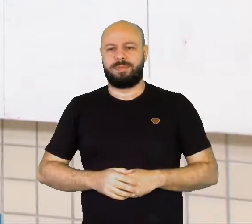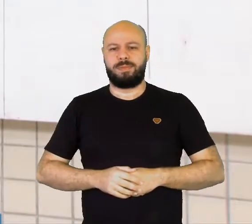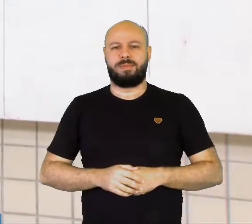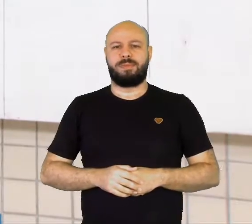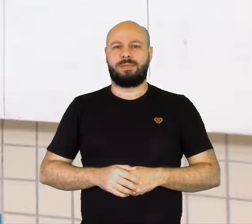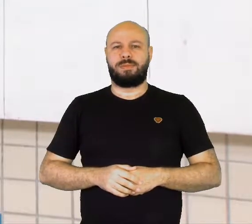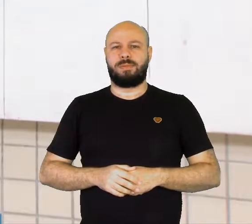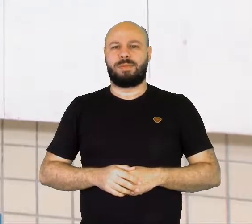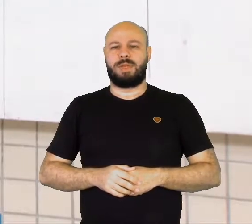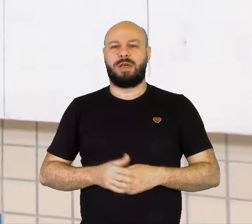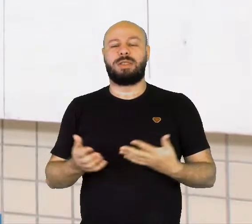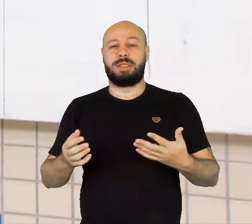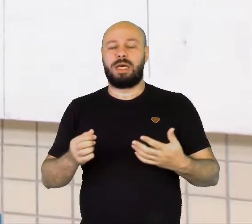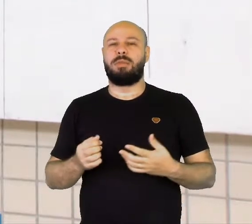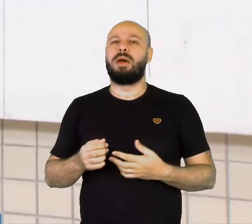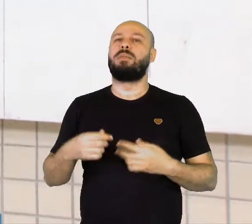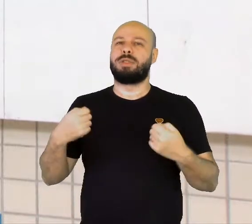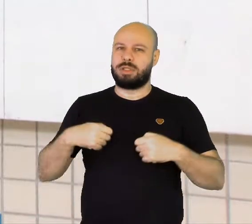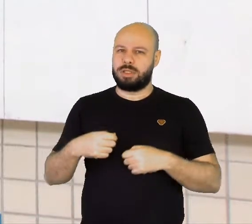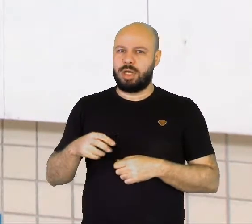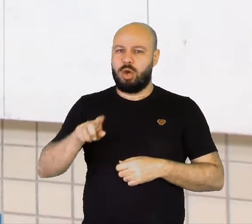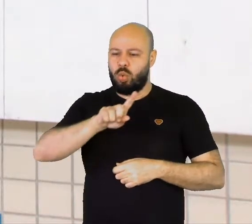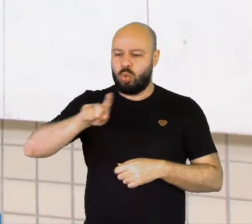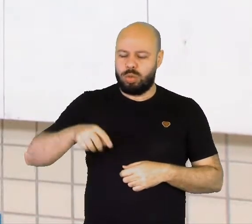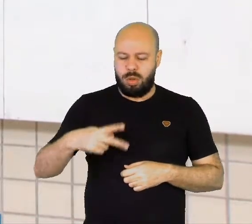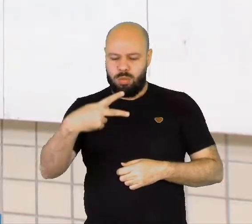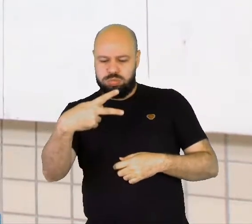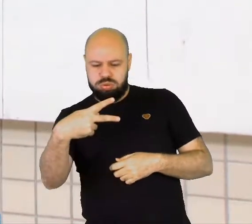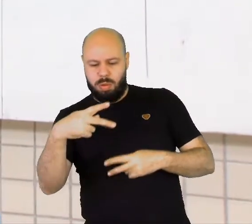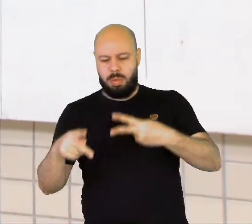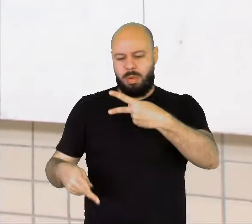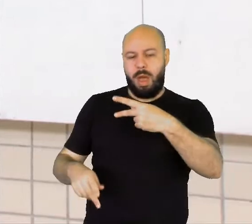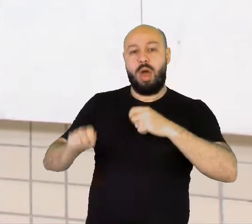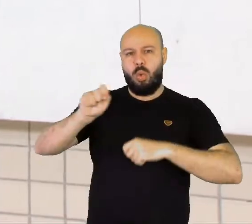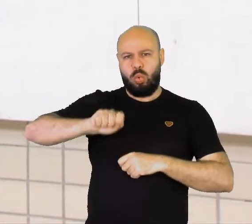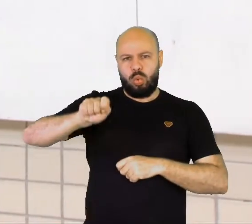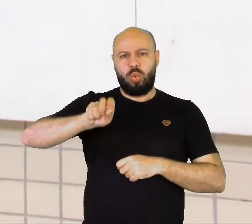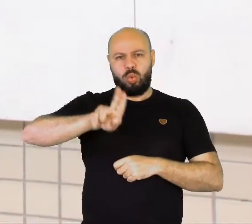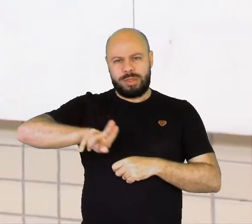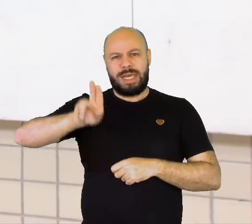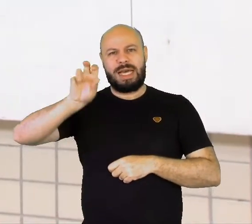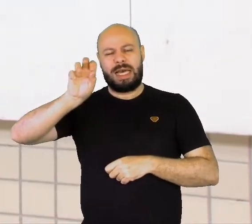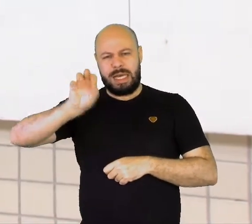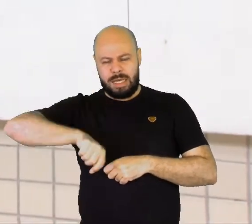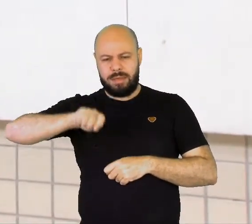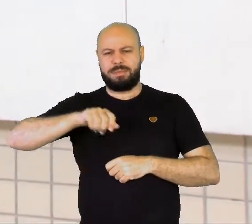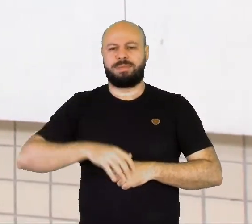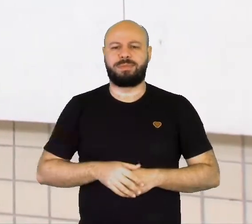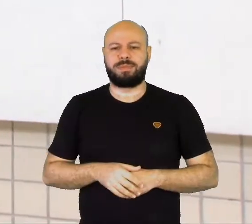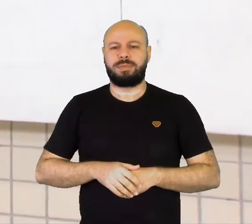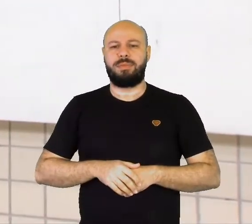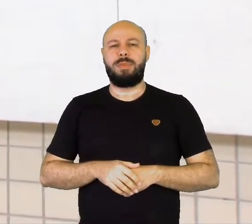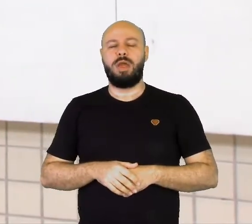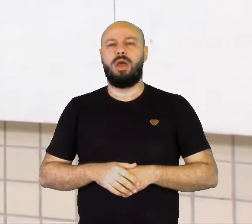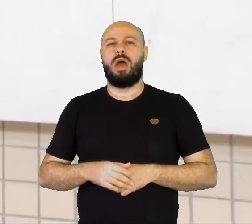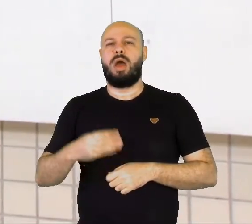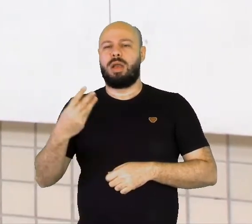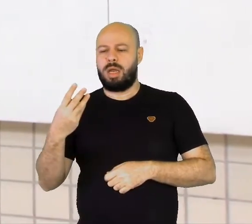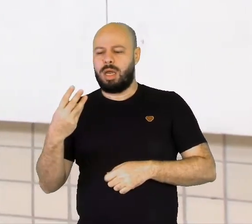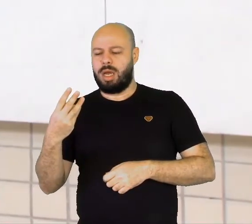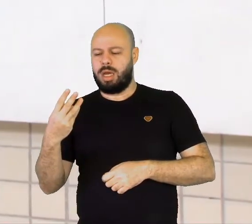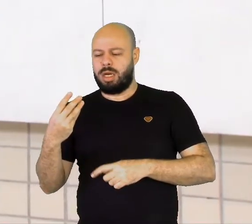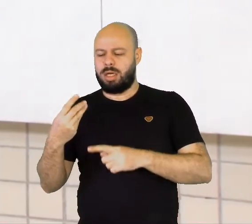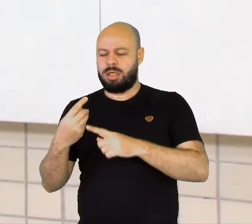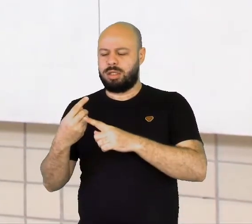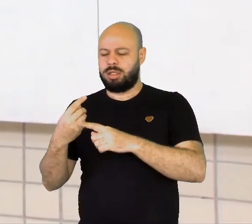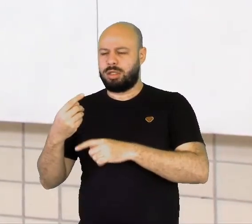repetindo aqui o sinal de maior, tá? Então, como que eu vou resolver aqui? 3x mais 1 é